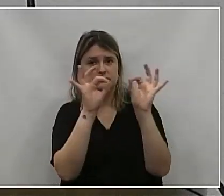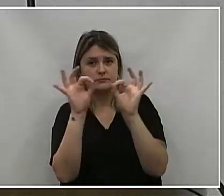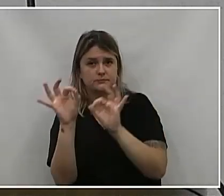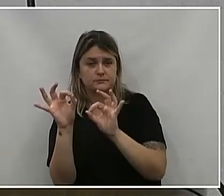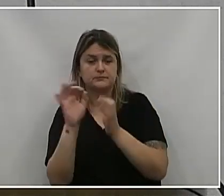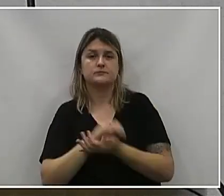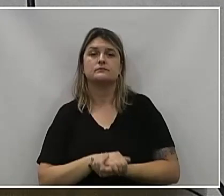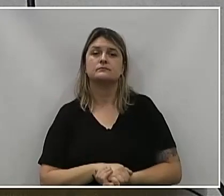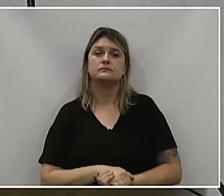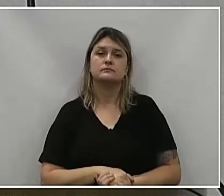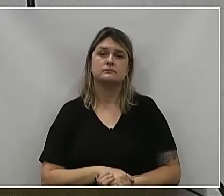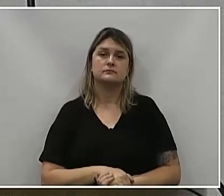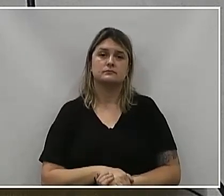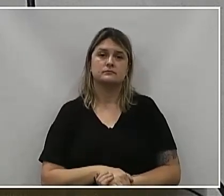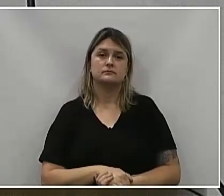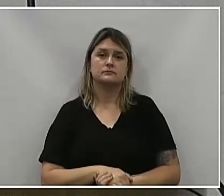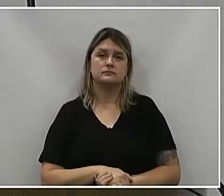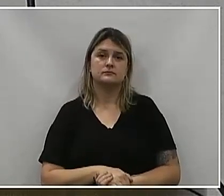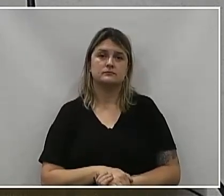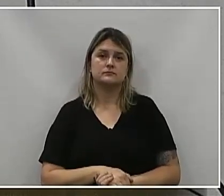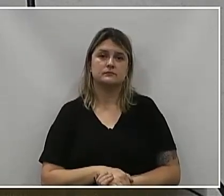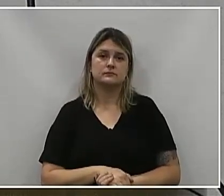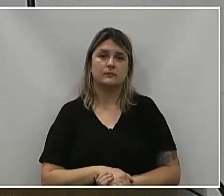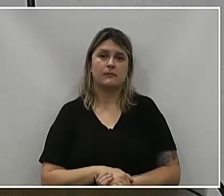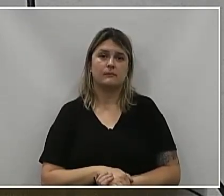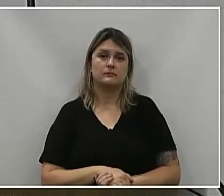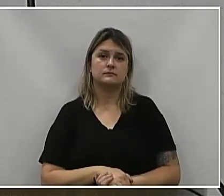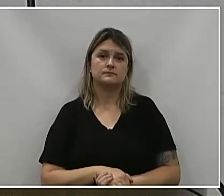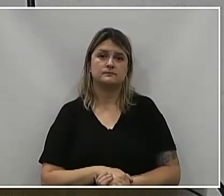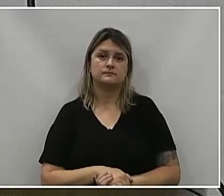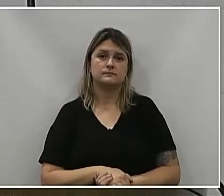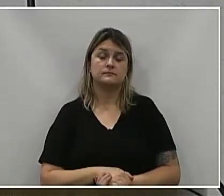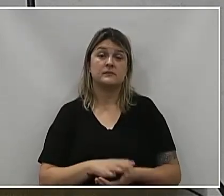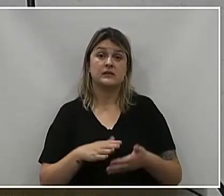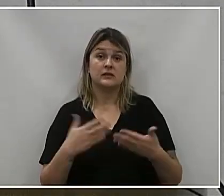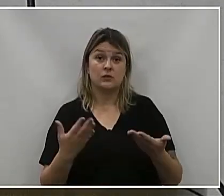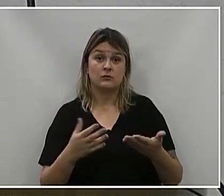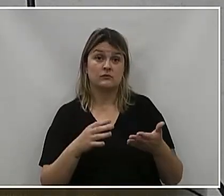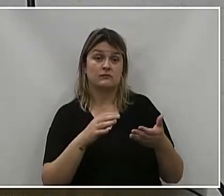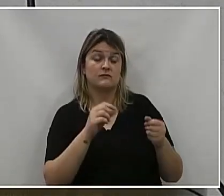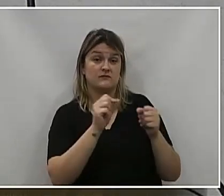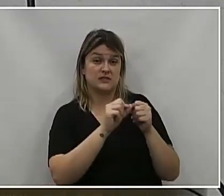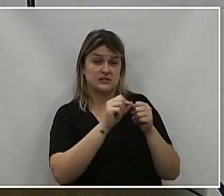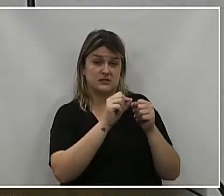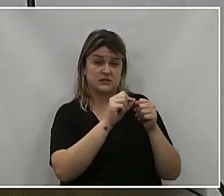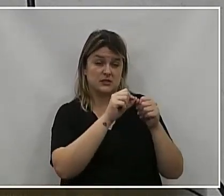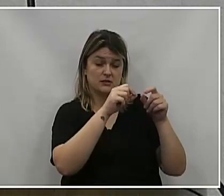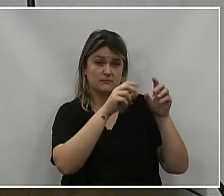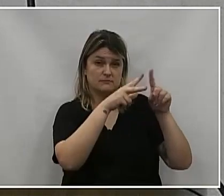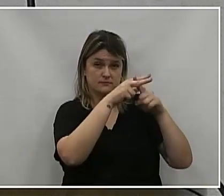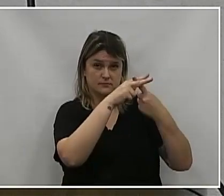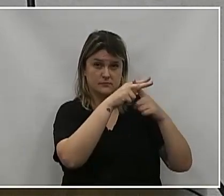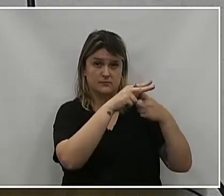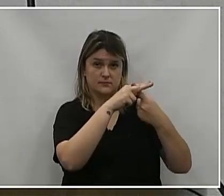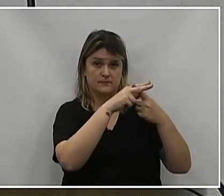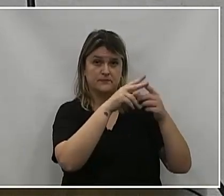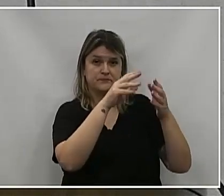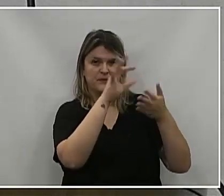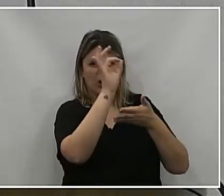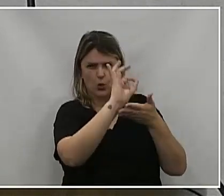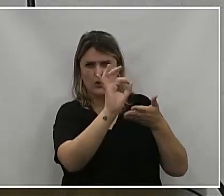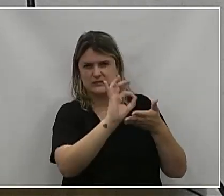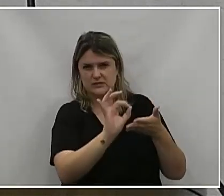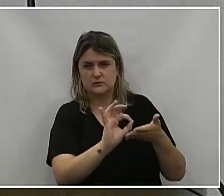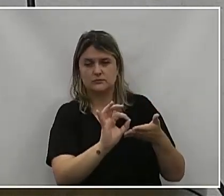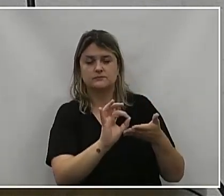Né. Então, ainda no aspecto correção, tem uma outra situação que